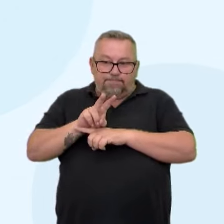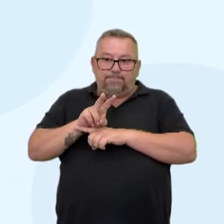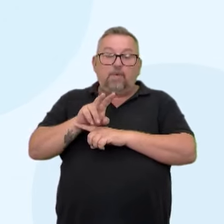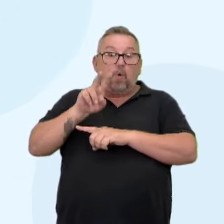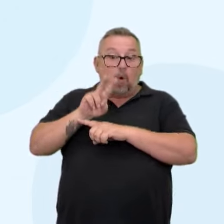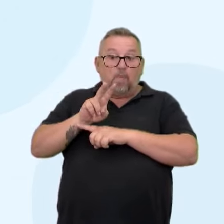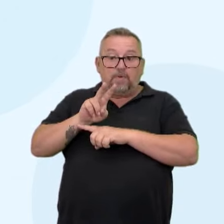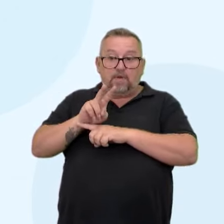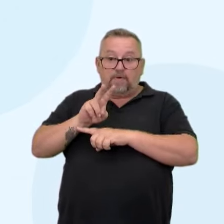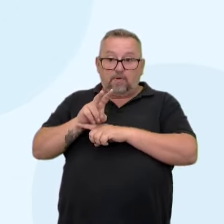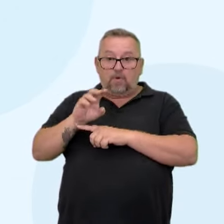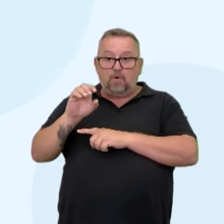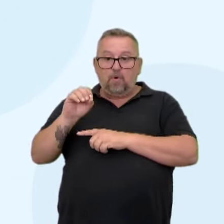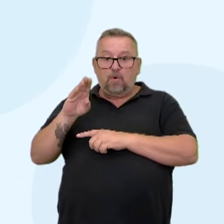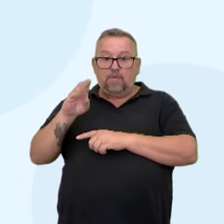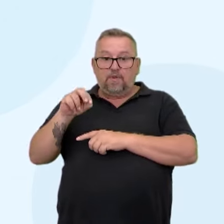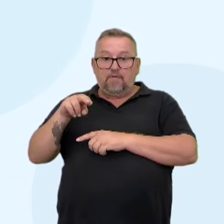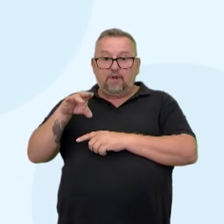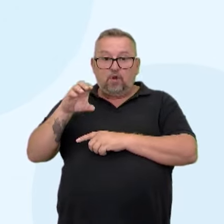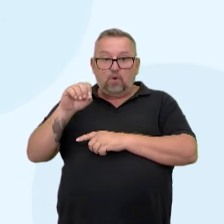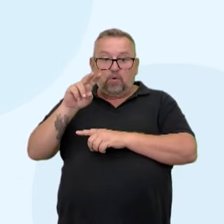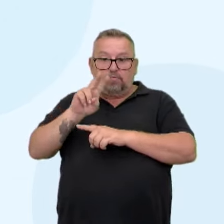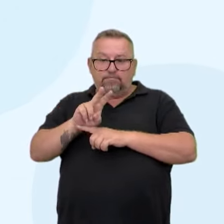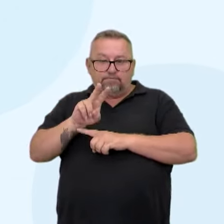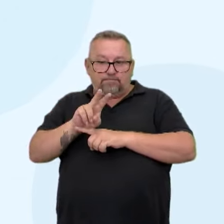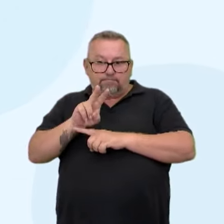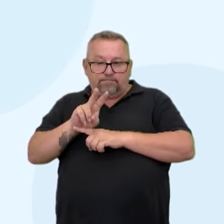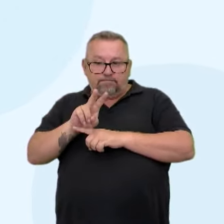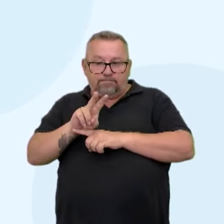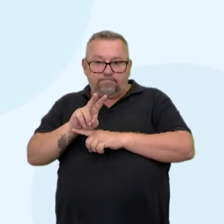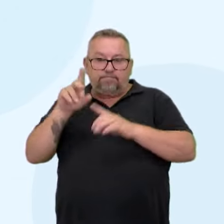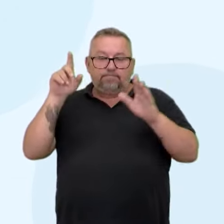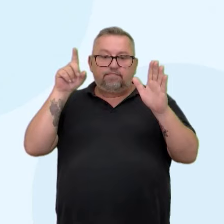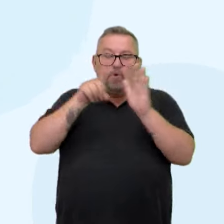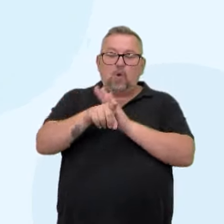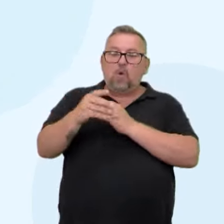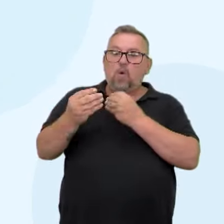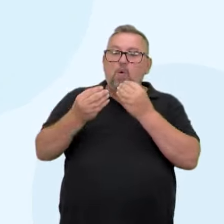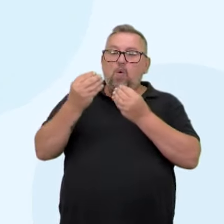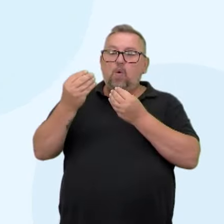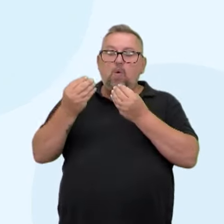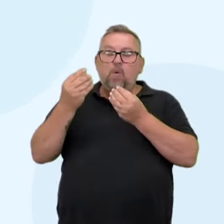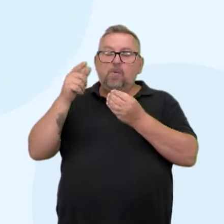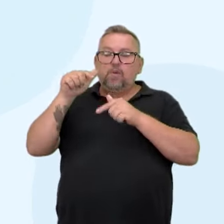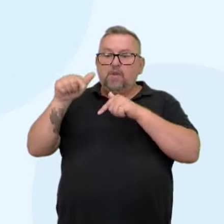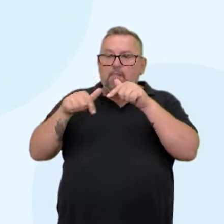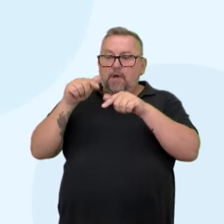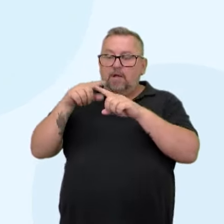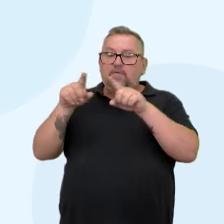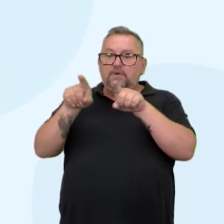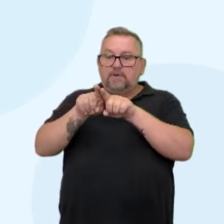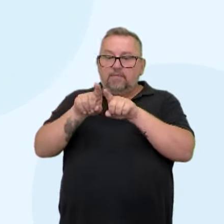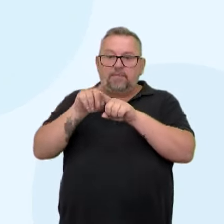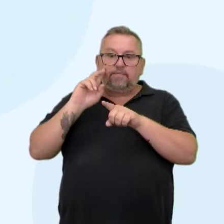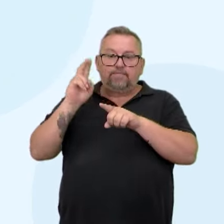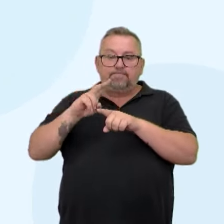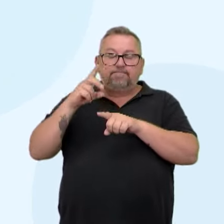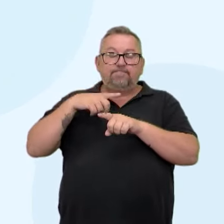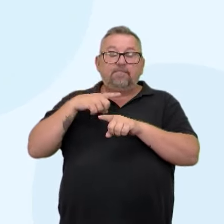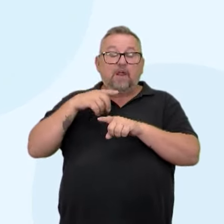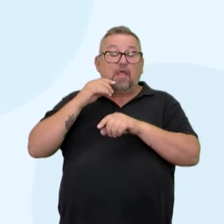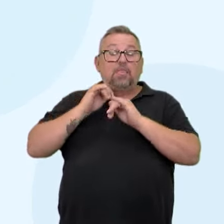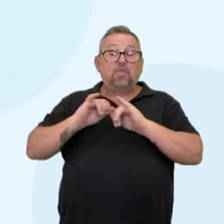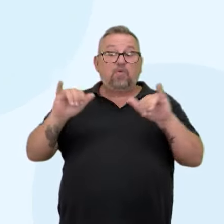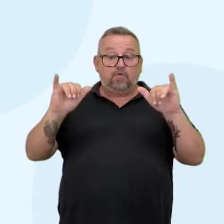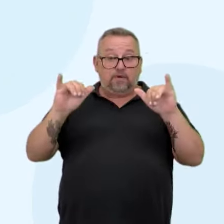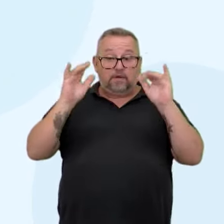jornalismo, porque a partir do momento que você aborda e questiona como os outros veículos trabalham, você também está veiculando algum tipo de notícia. Então,